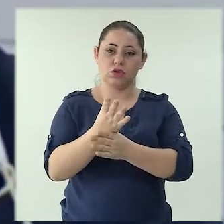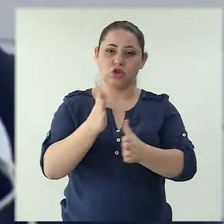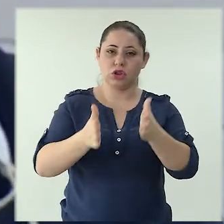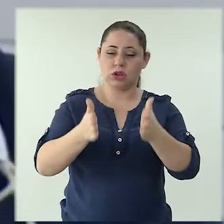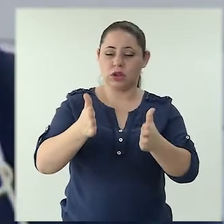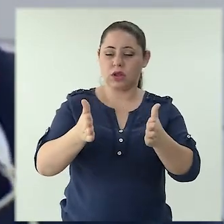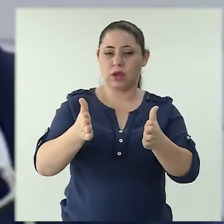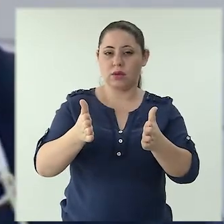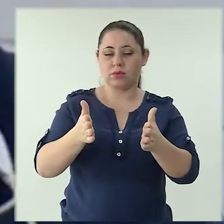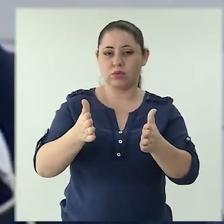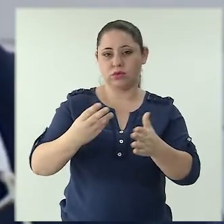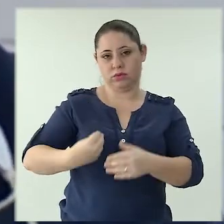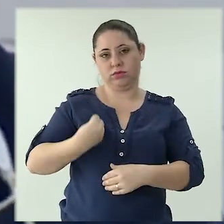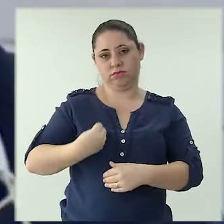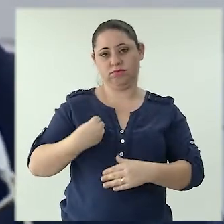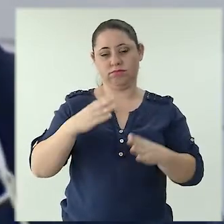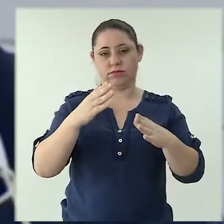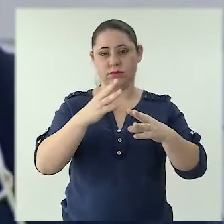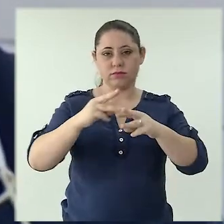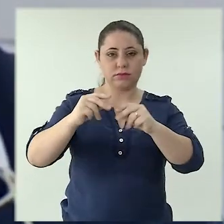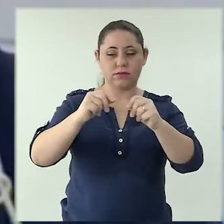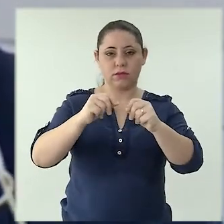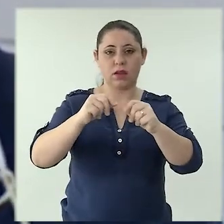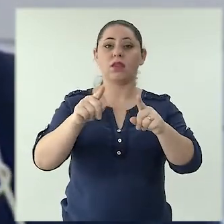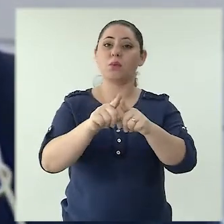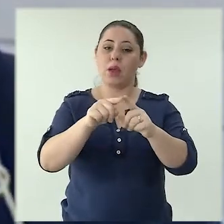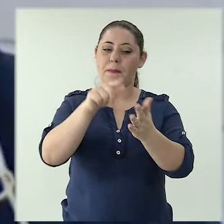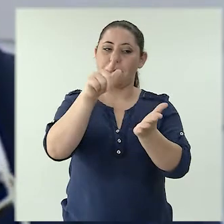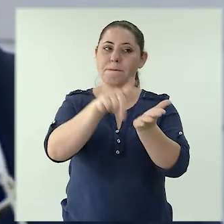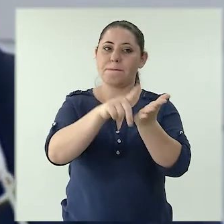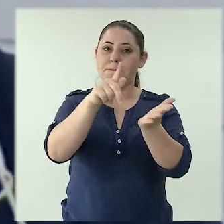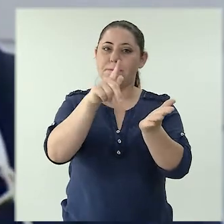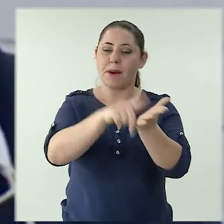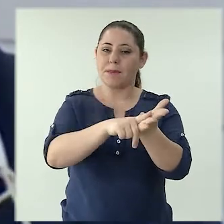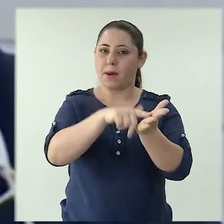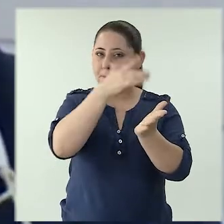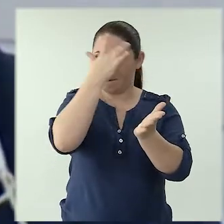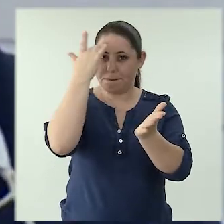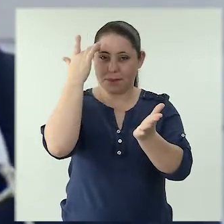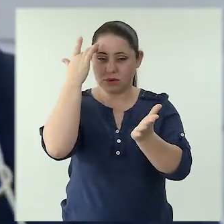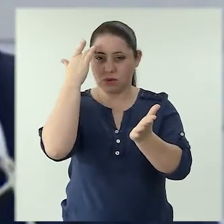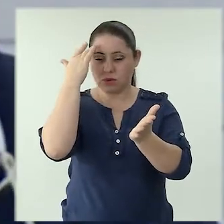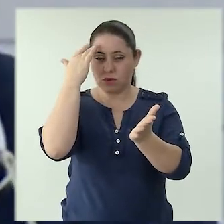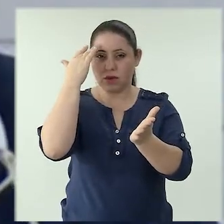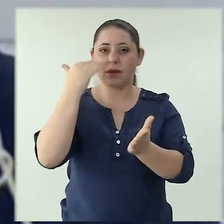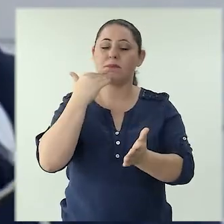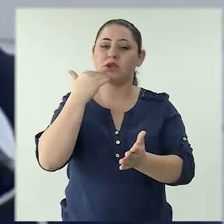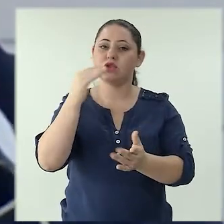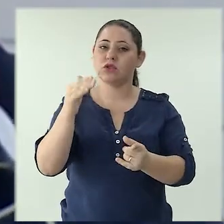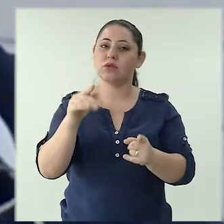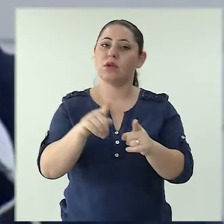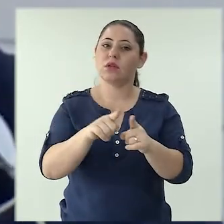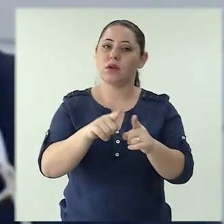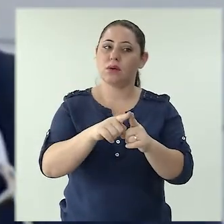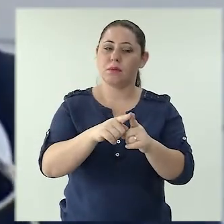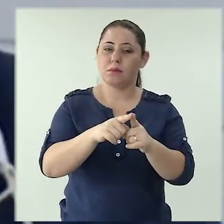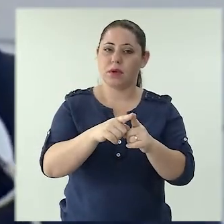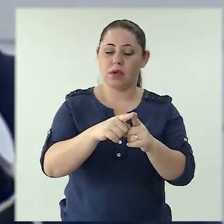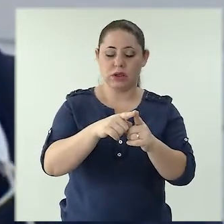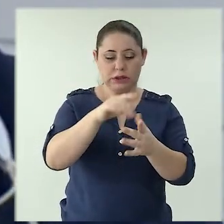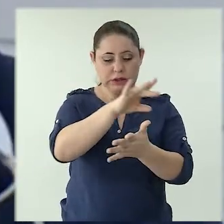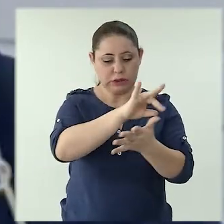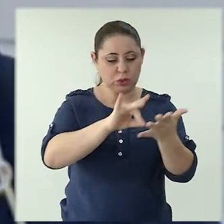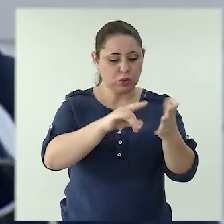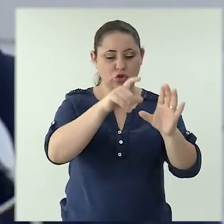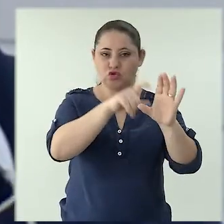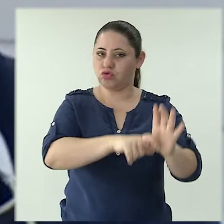posse, junta-se, além disso, certidões negativas, tanto do quem está solicitando o uso capião, quanto do proprietário